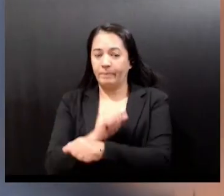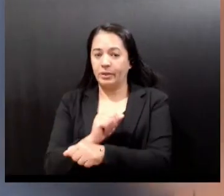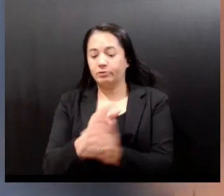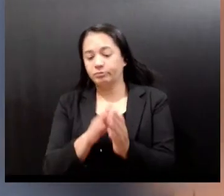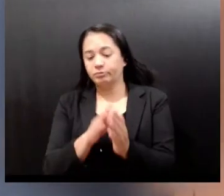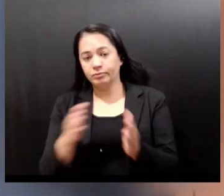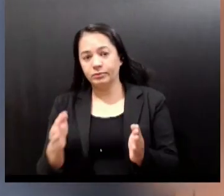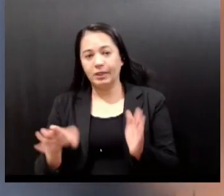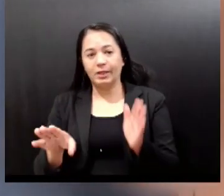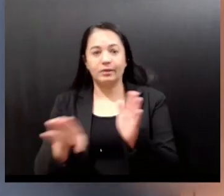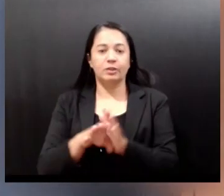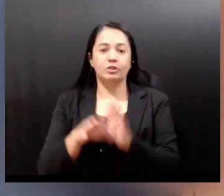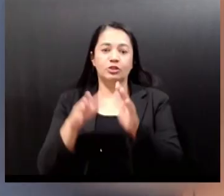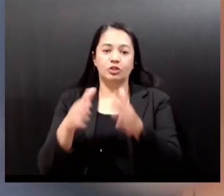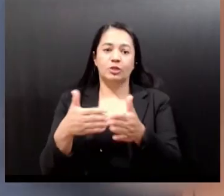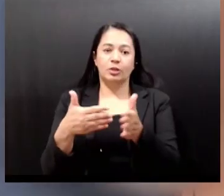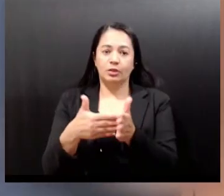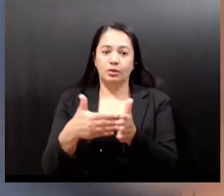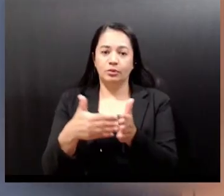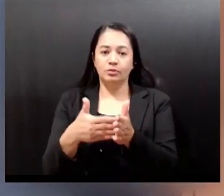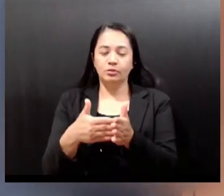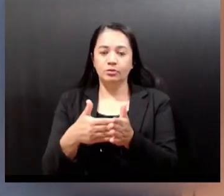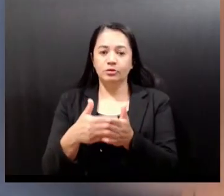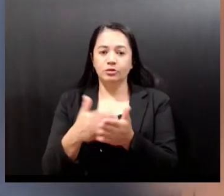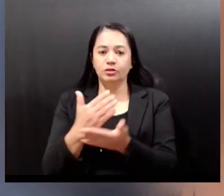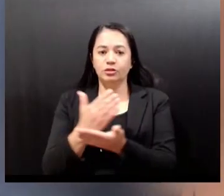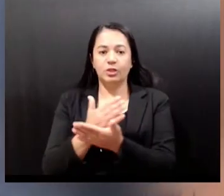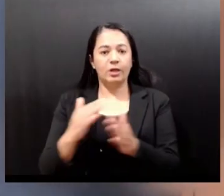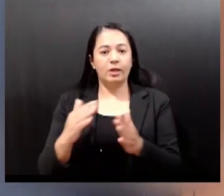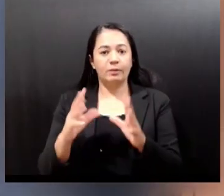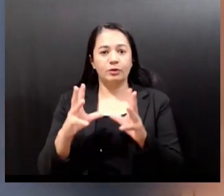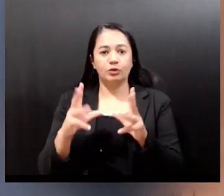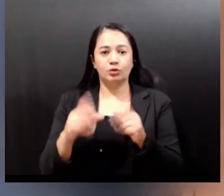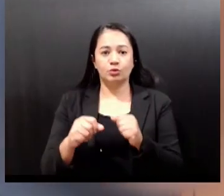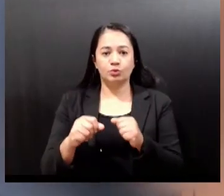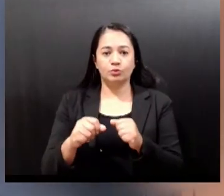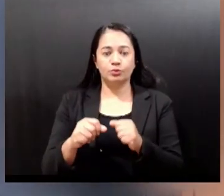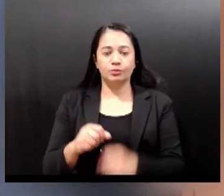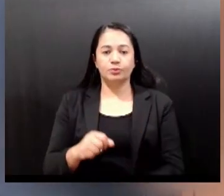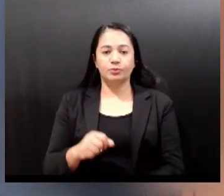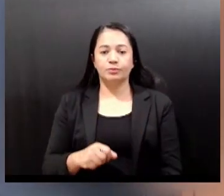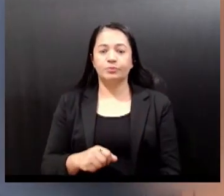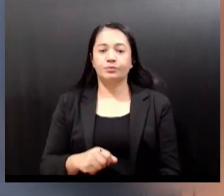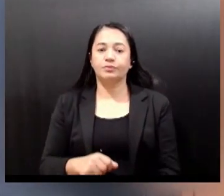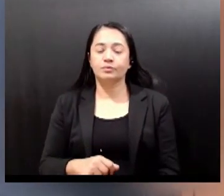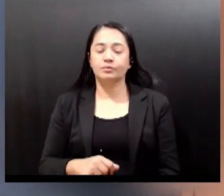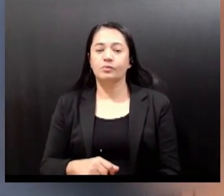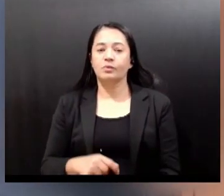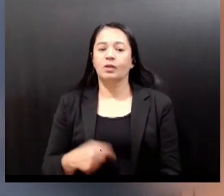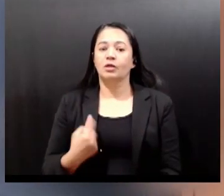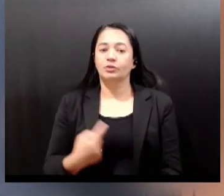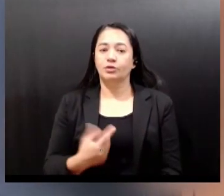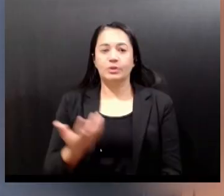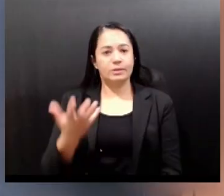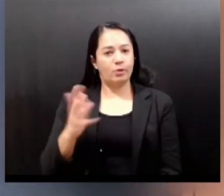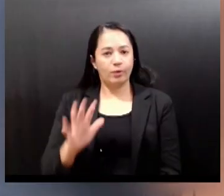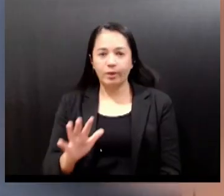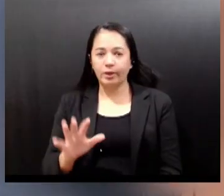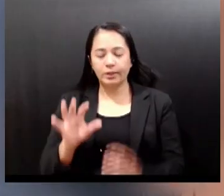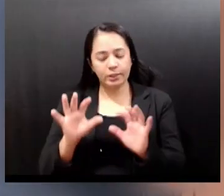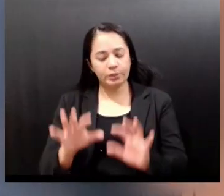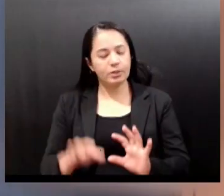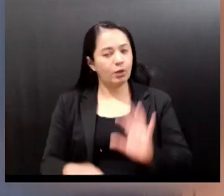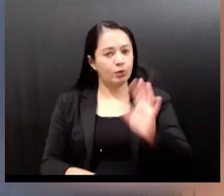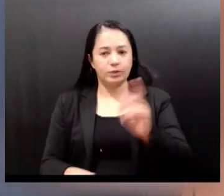no limite de romper totalmente o credenciamento. Lógico que a gente não quer que isso aconteça, até